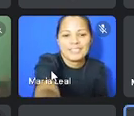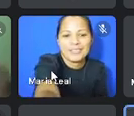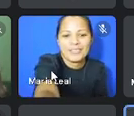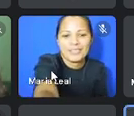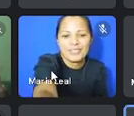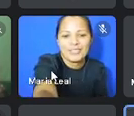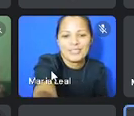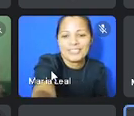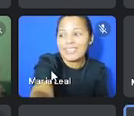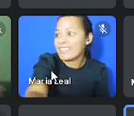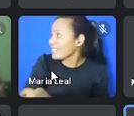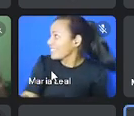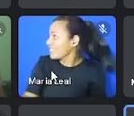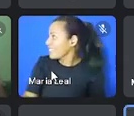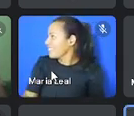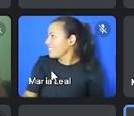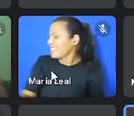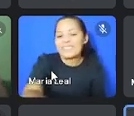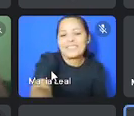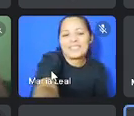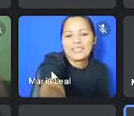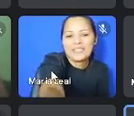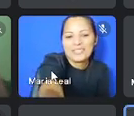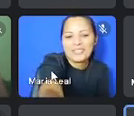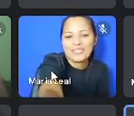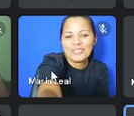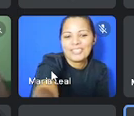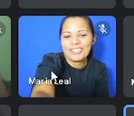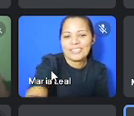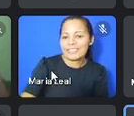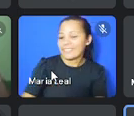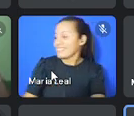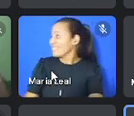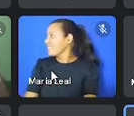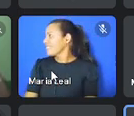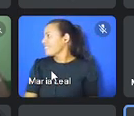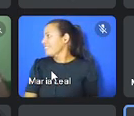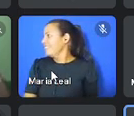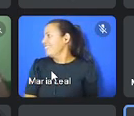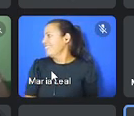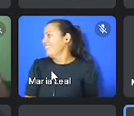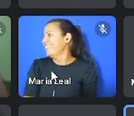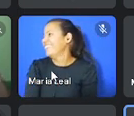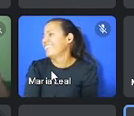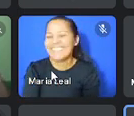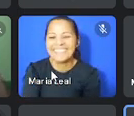Compreendeu agora por que eu fiz essa multiplicação?